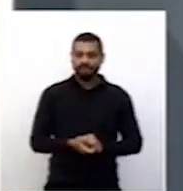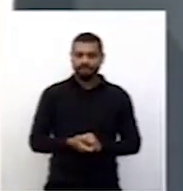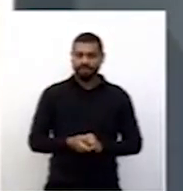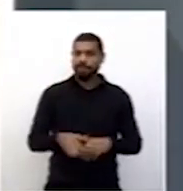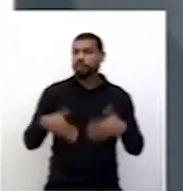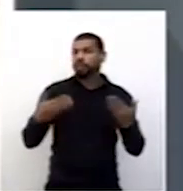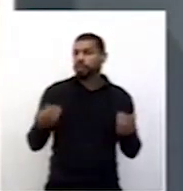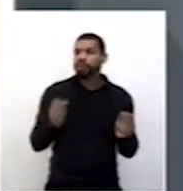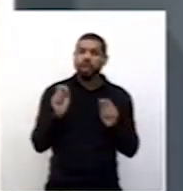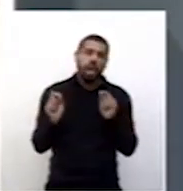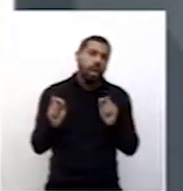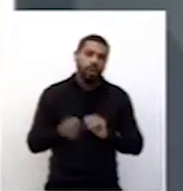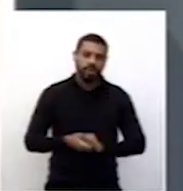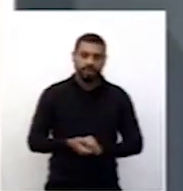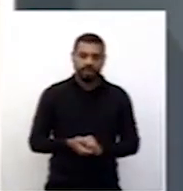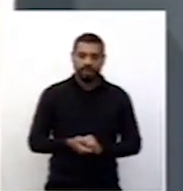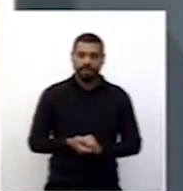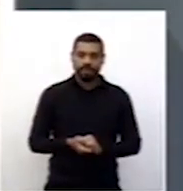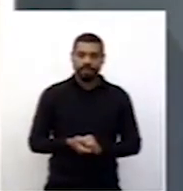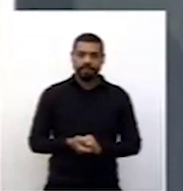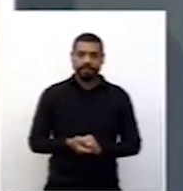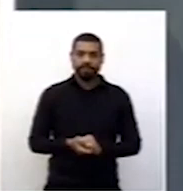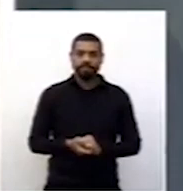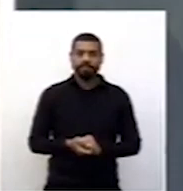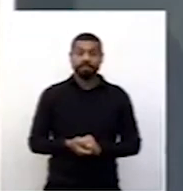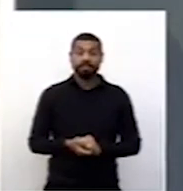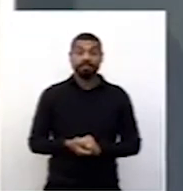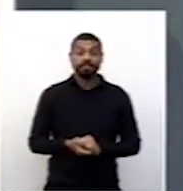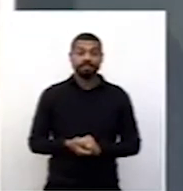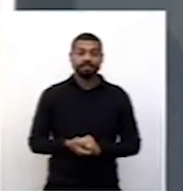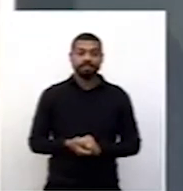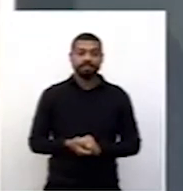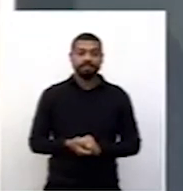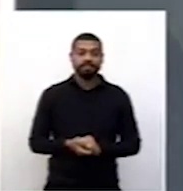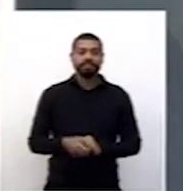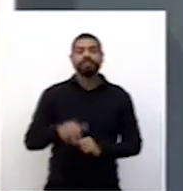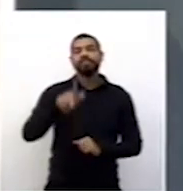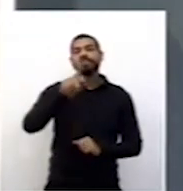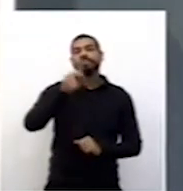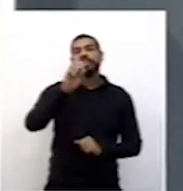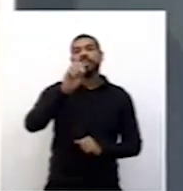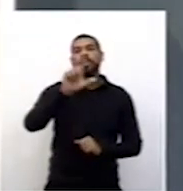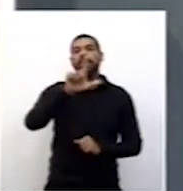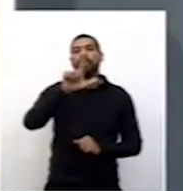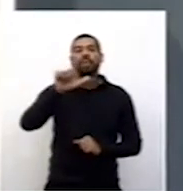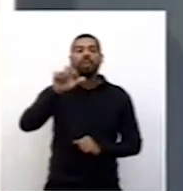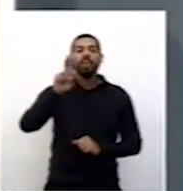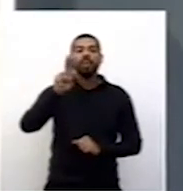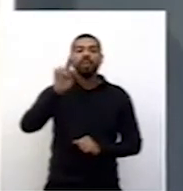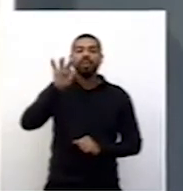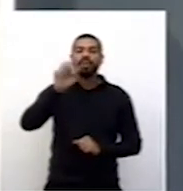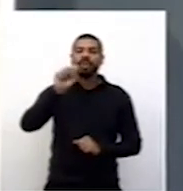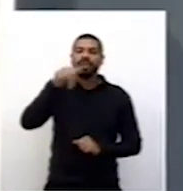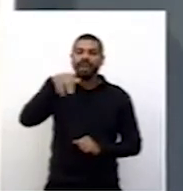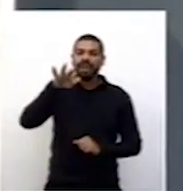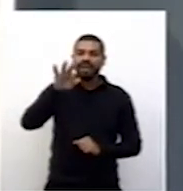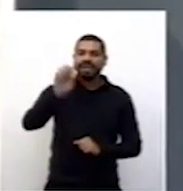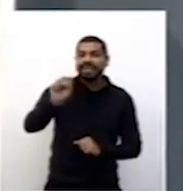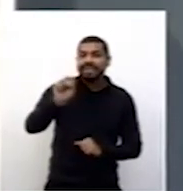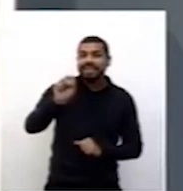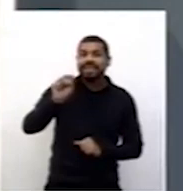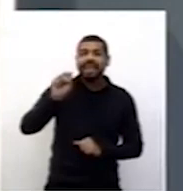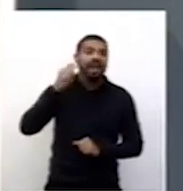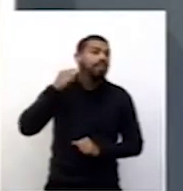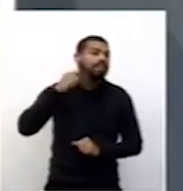onde vem? Essa é uma outra aula, tá? Aqui, pollutants, né? Os poluentes. National, ó, igualzinho